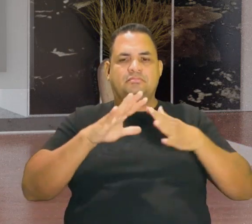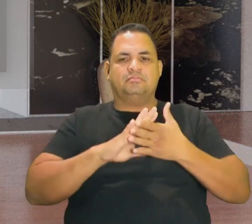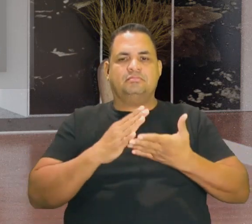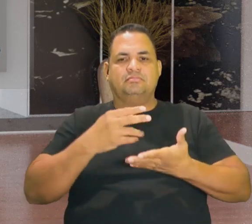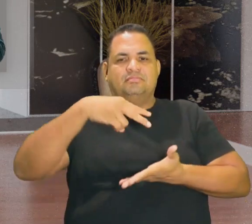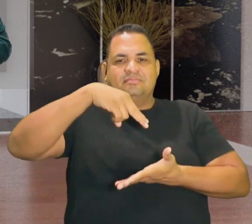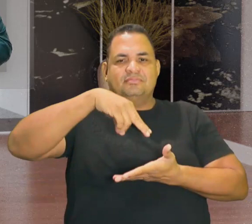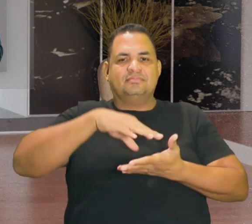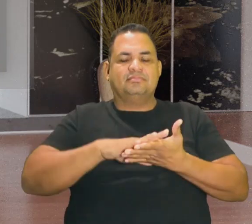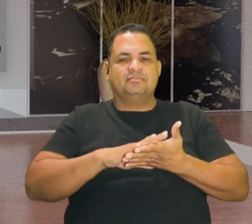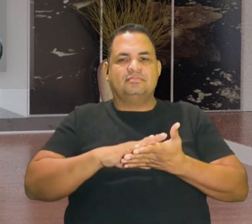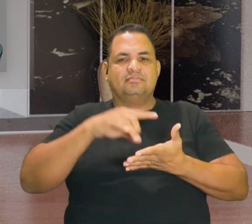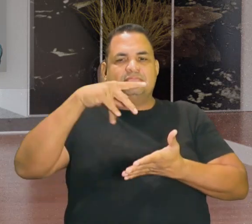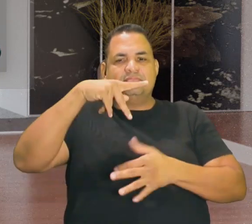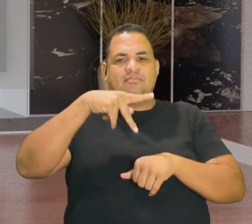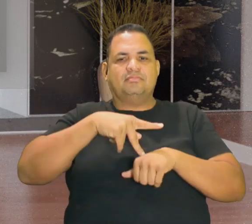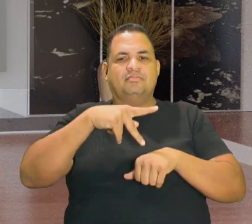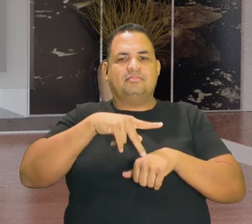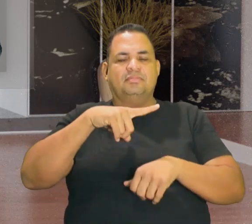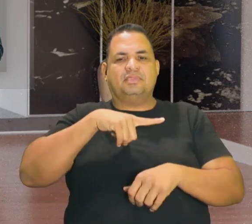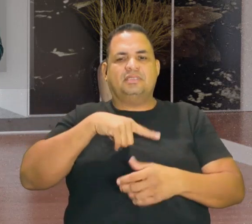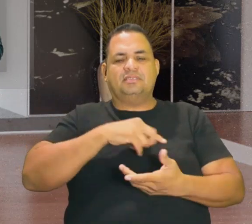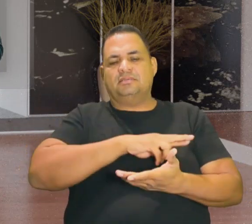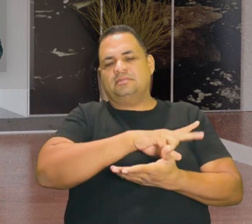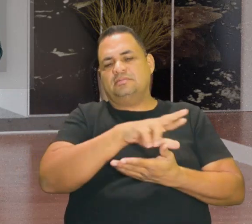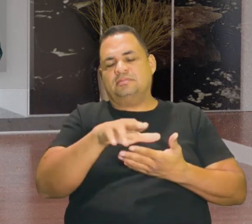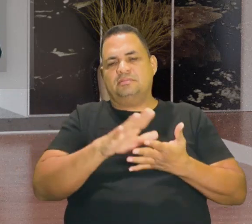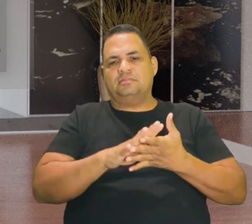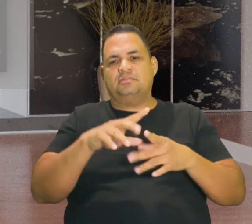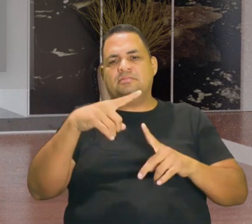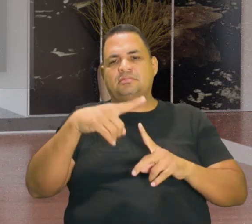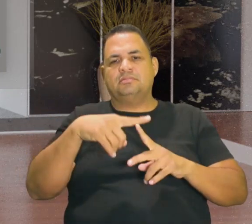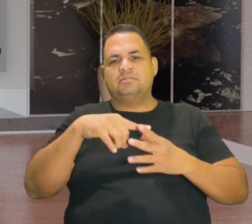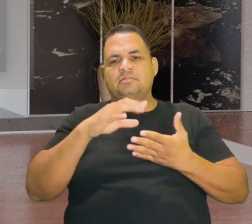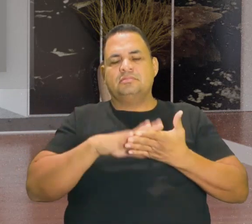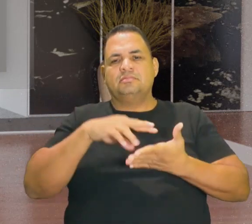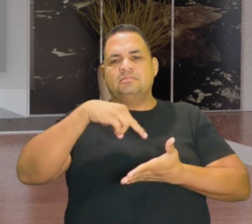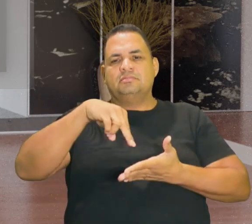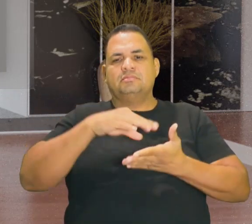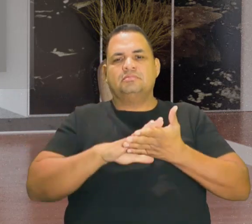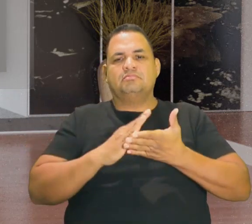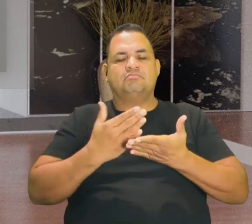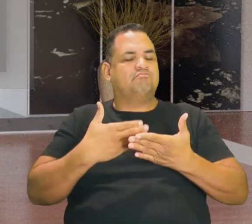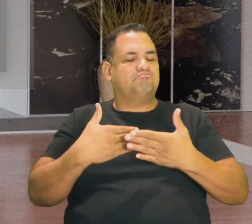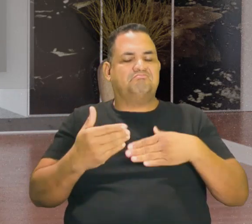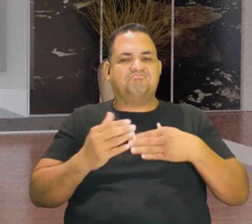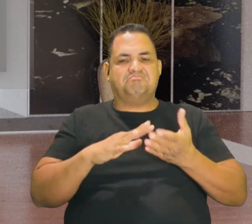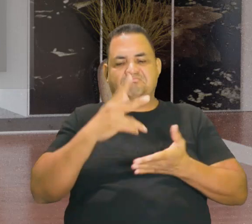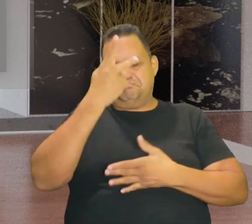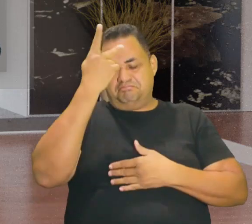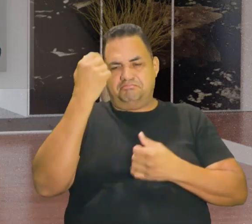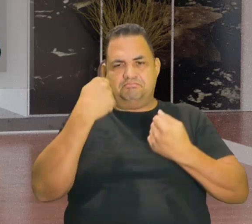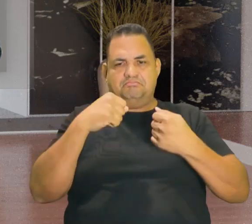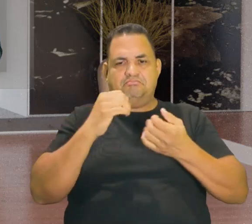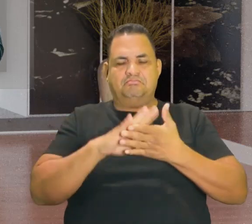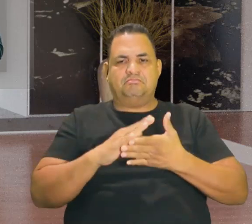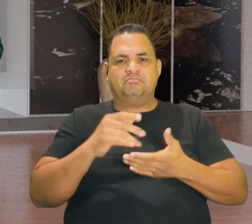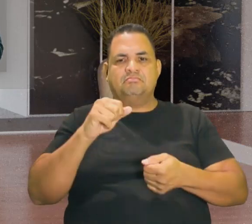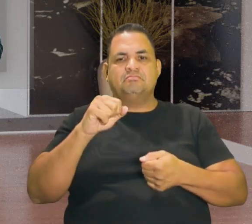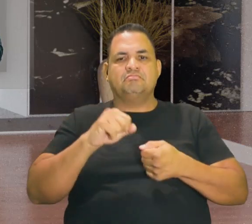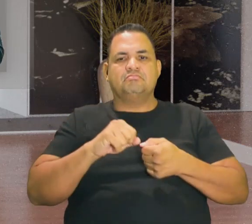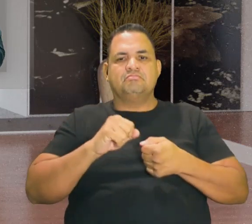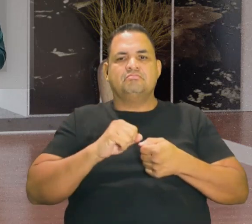do Balé Porém tem todas muitos estilos de danças né que qualquer um de nós podemos fazer sim um treinamento certo